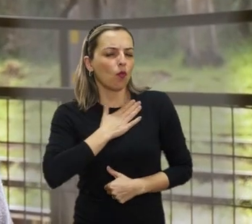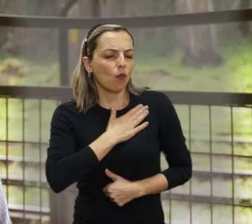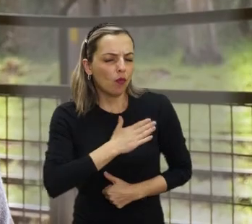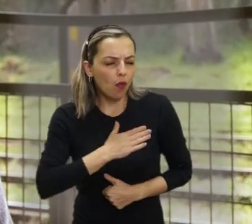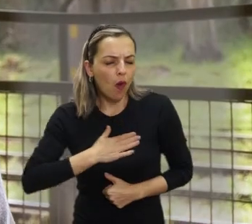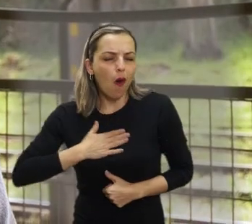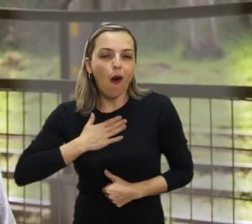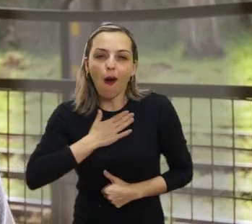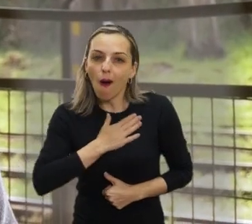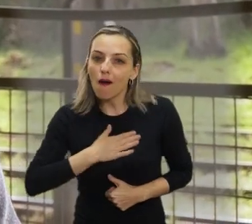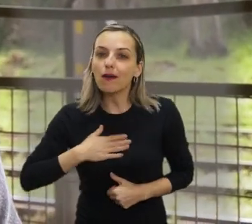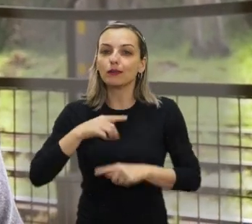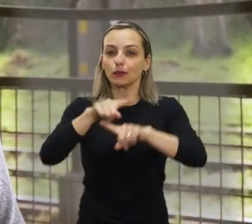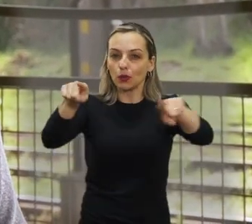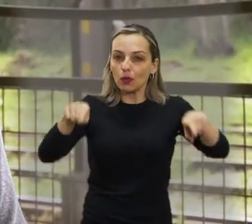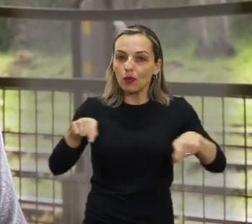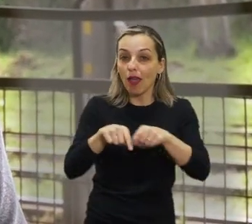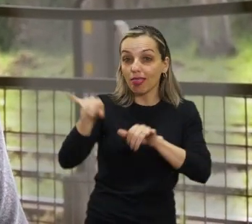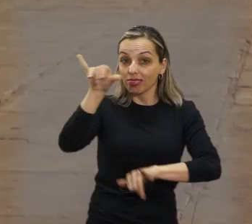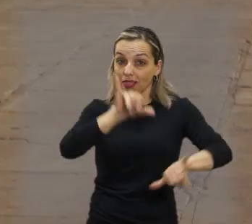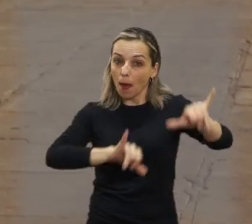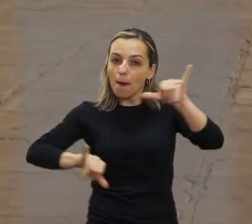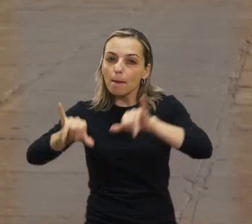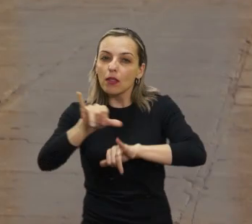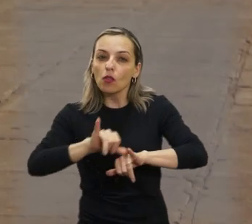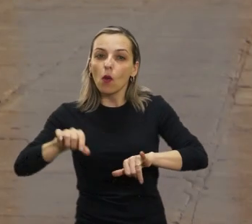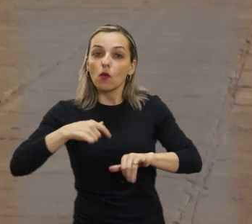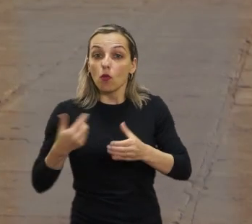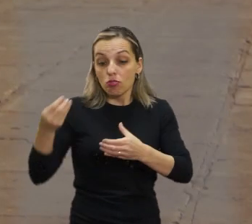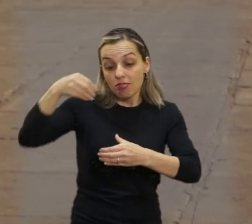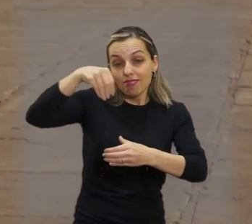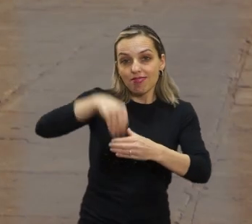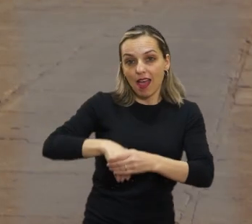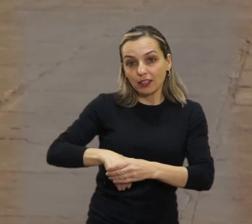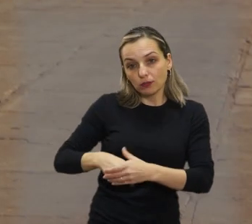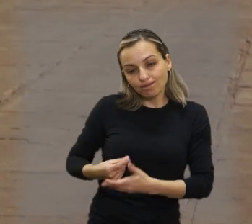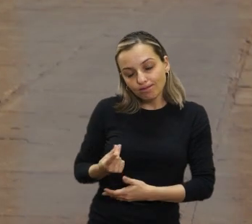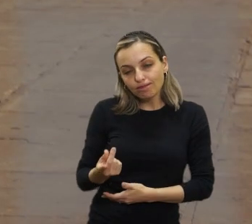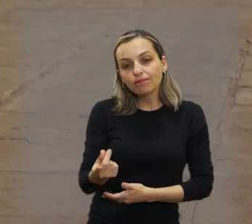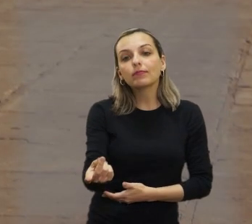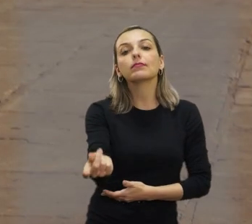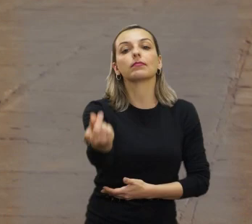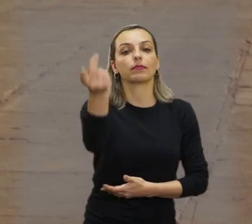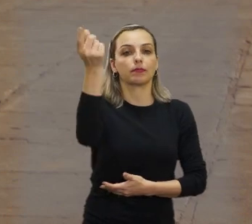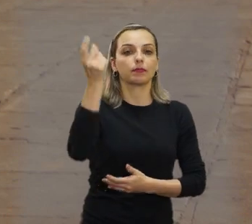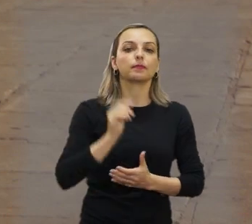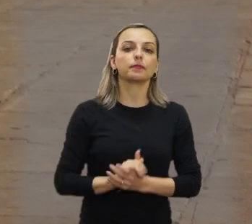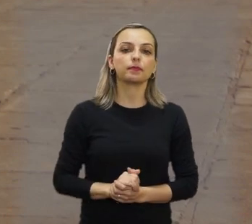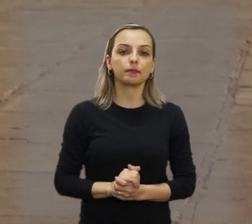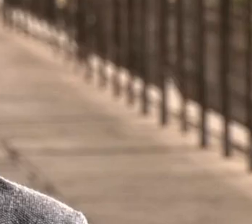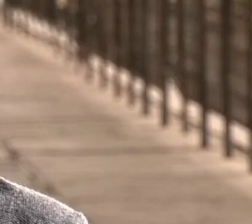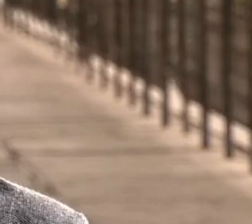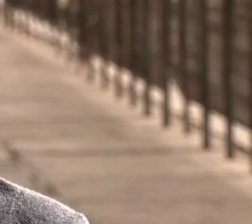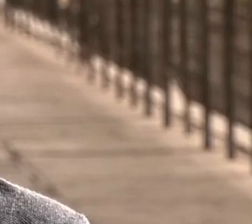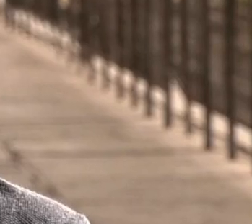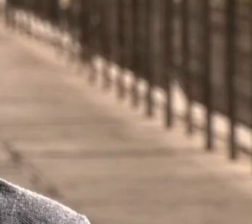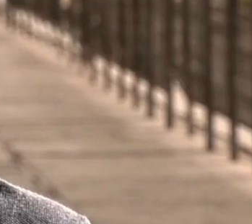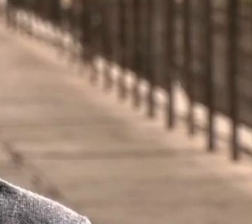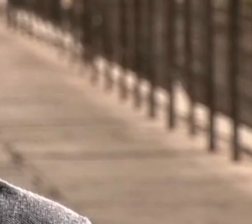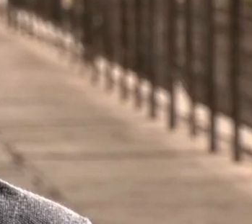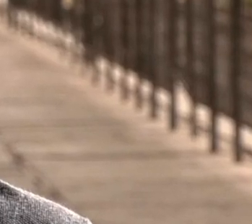e dentro do curso de publicidade tem a fotografia. E aí foi uma outra paixão, porque daí eu acabei ficando um bom tempo no laboratório.